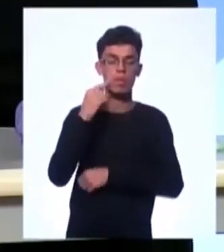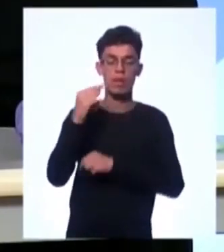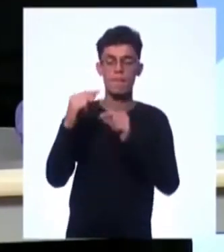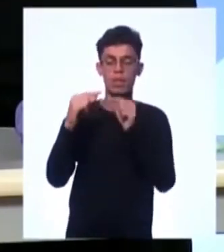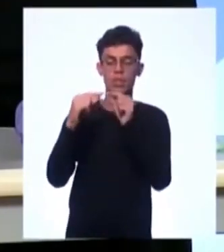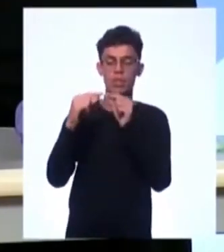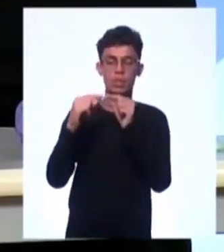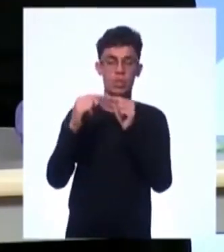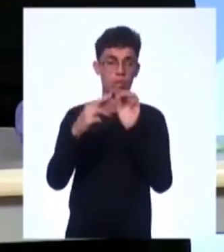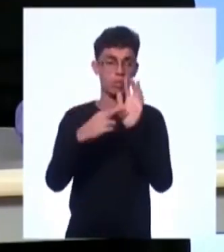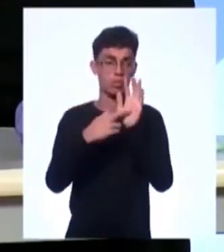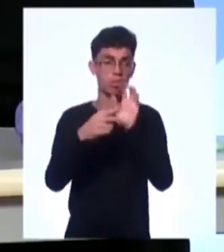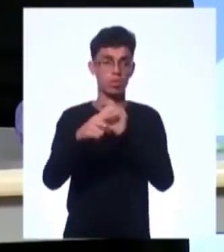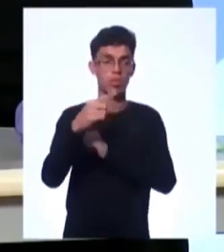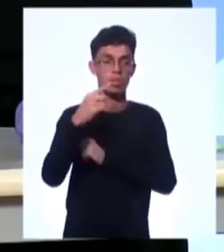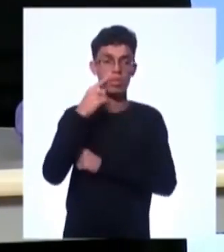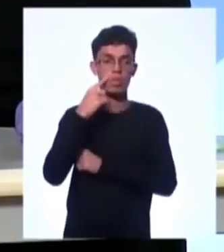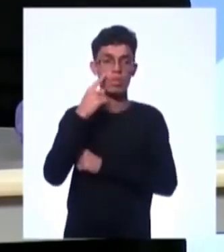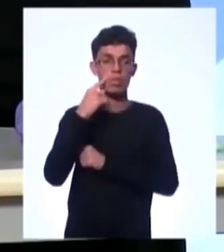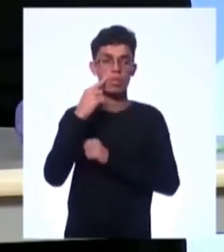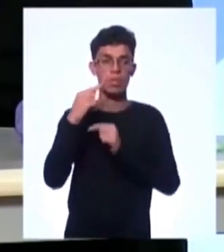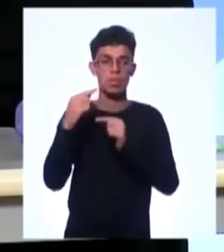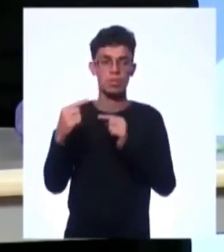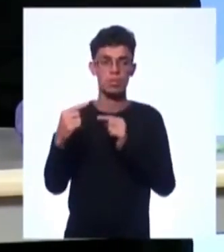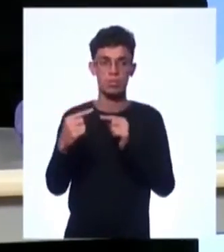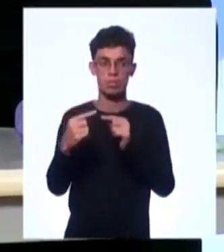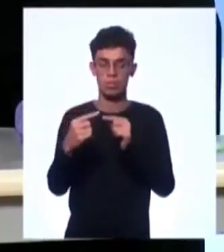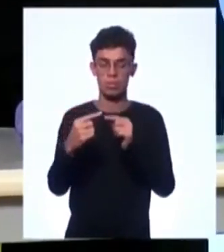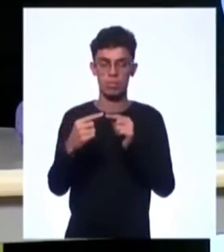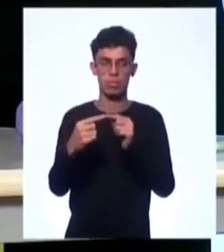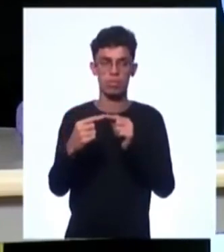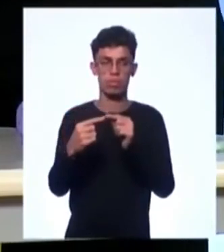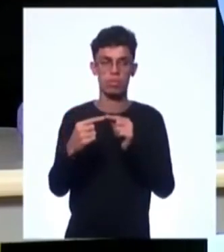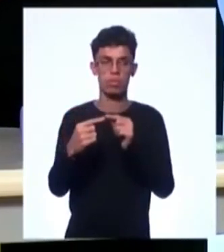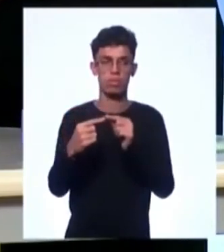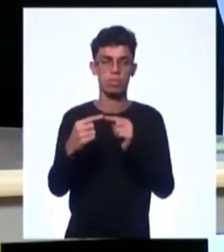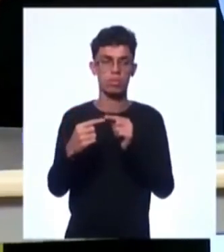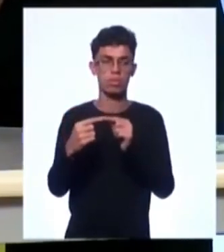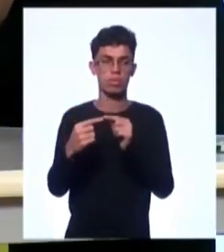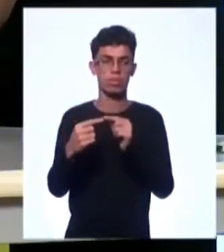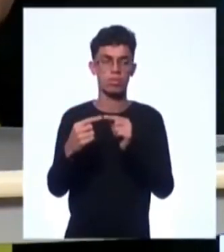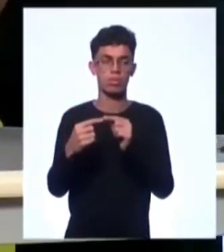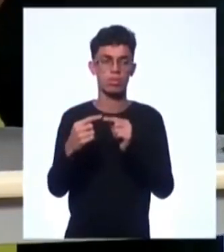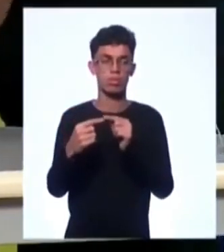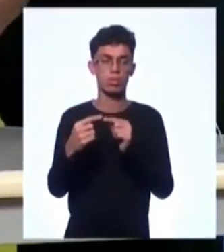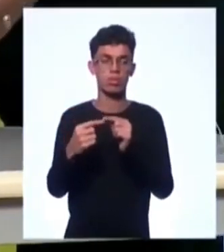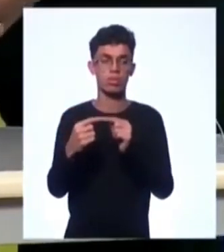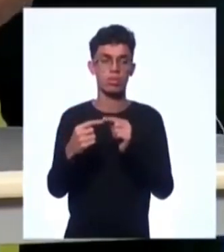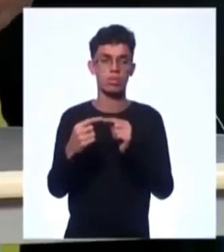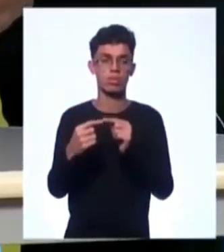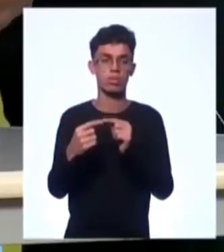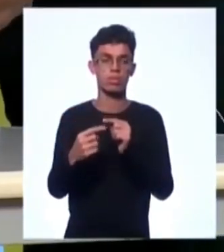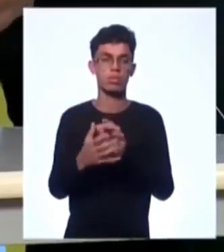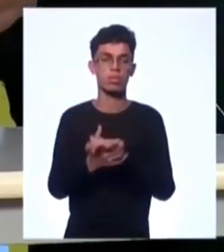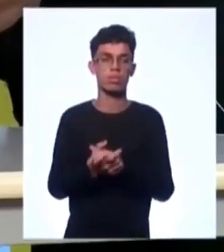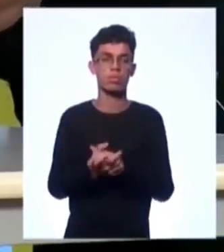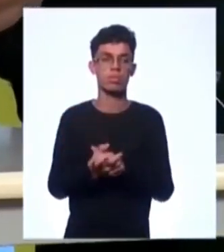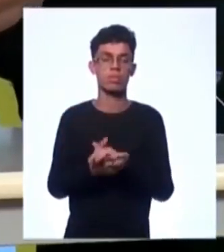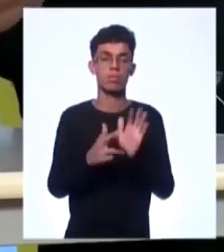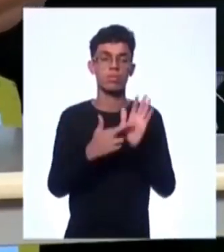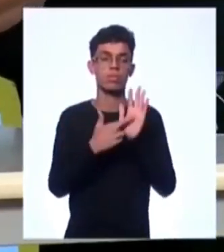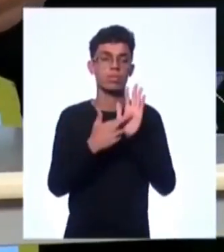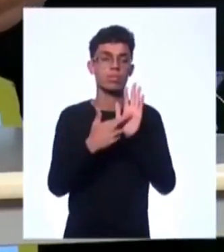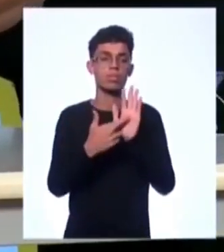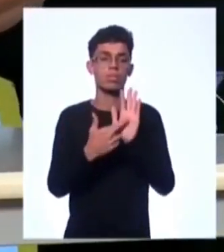para representar que você está vendo a pontinha da flecha, a gente vai usar um círculo com um pontinho no meio. Pronto, representaria